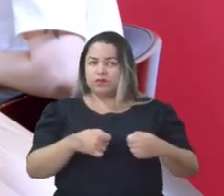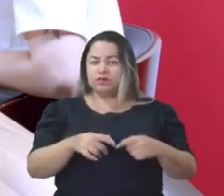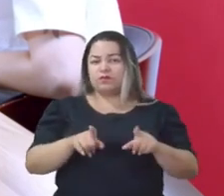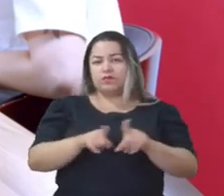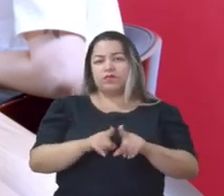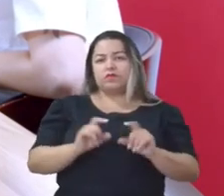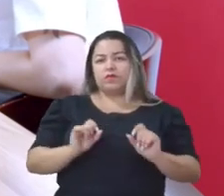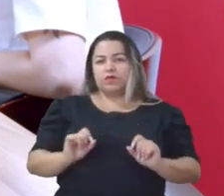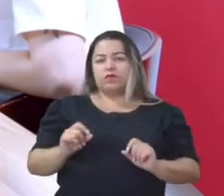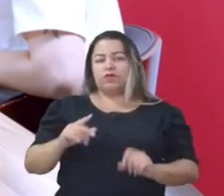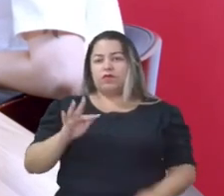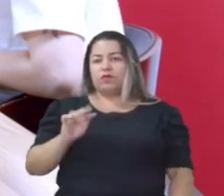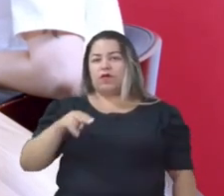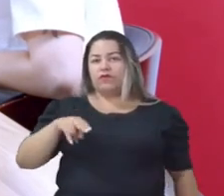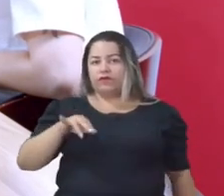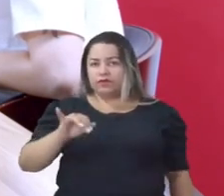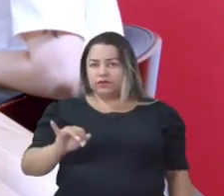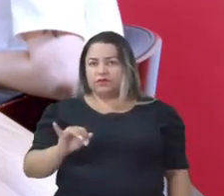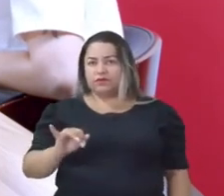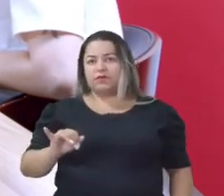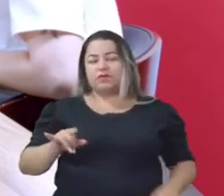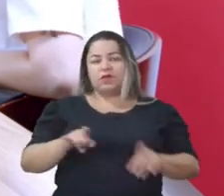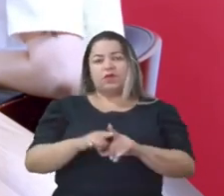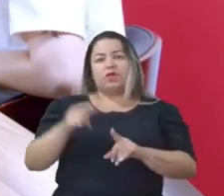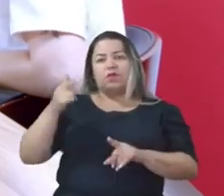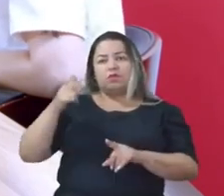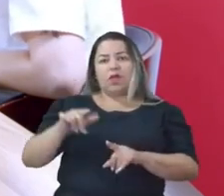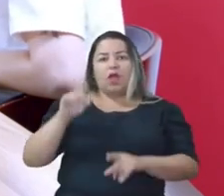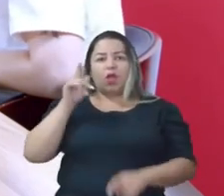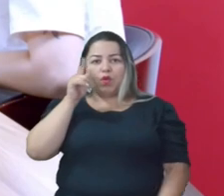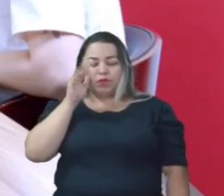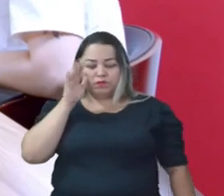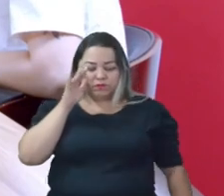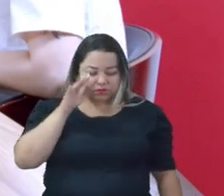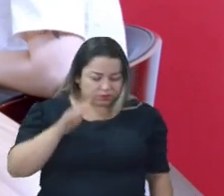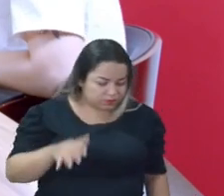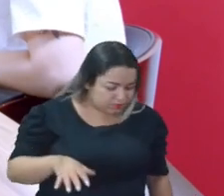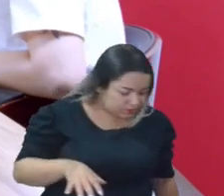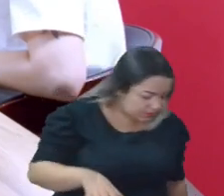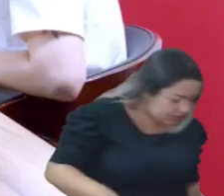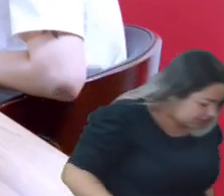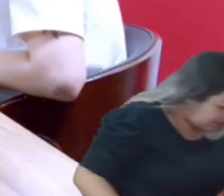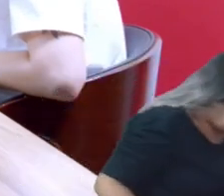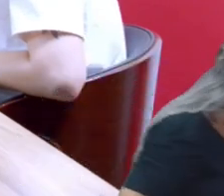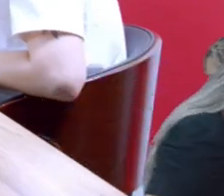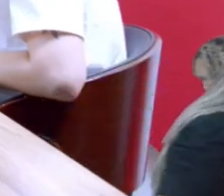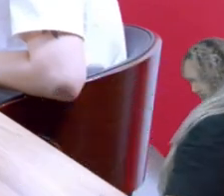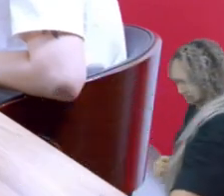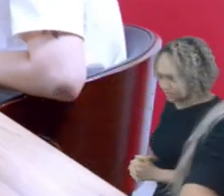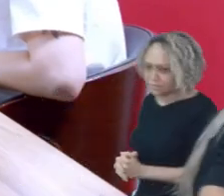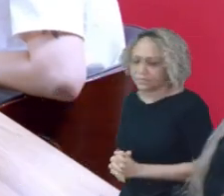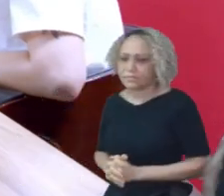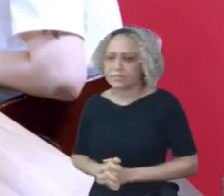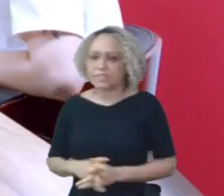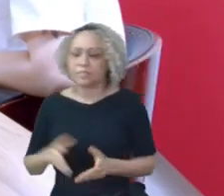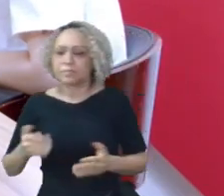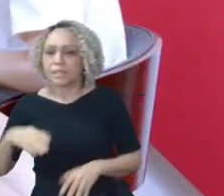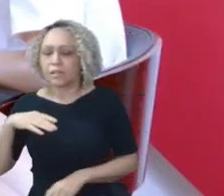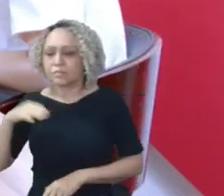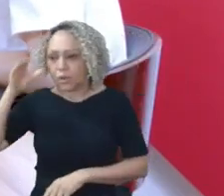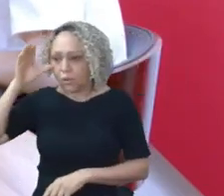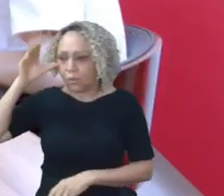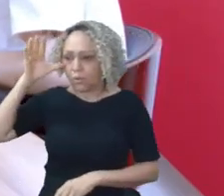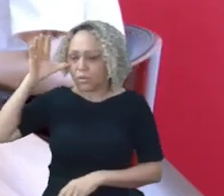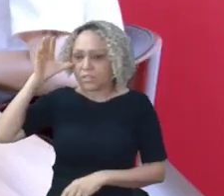órgão competente como a FUNAI. Acho que eu posso trazer até mais uma curiosidade, que no Brasil, antes da chegada